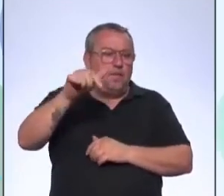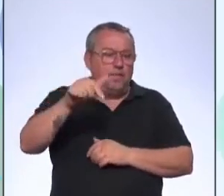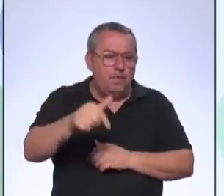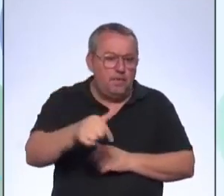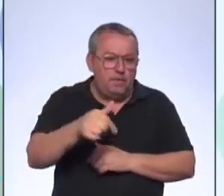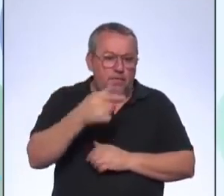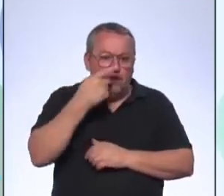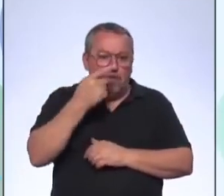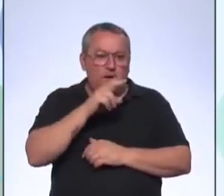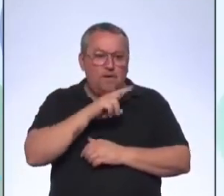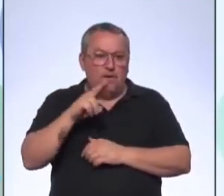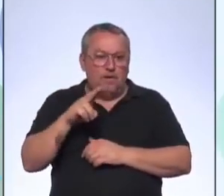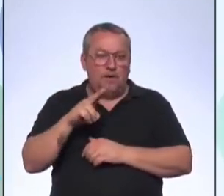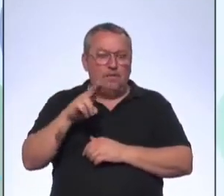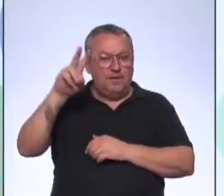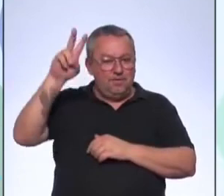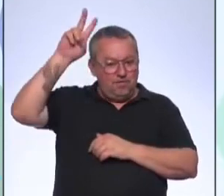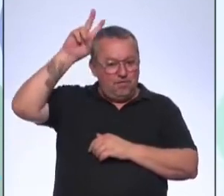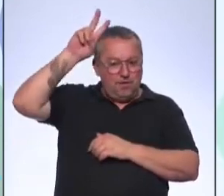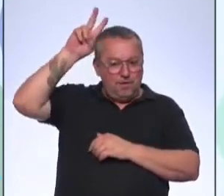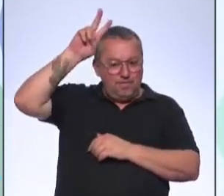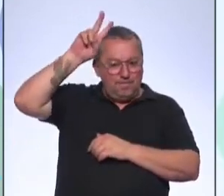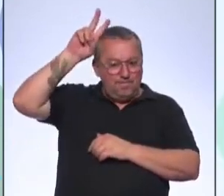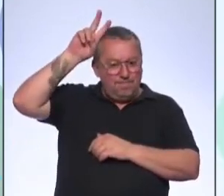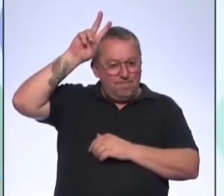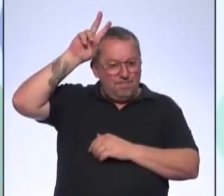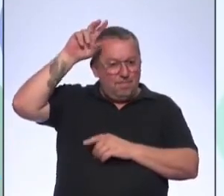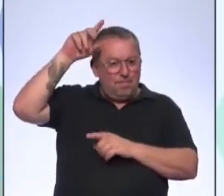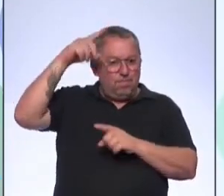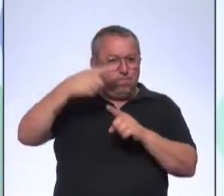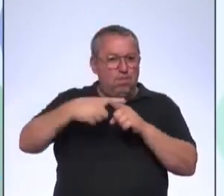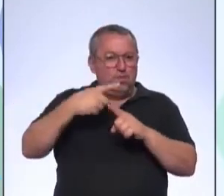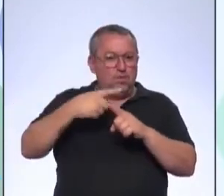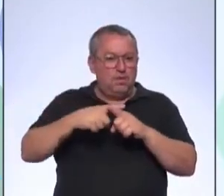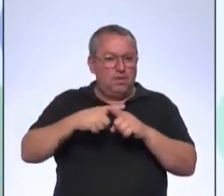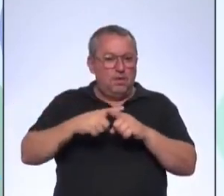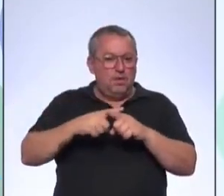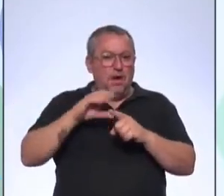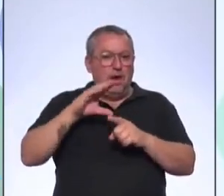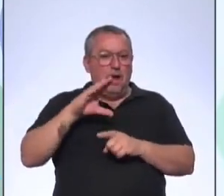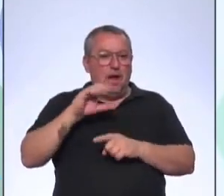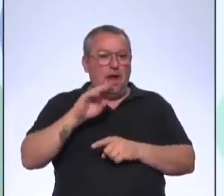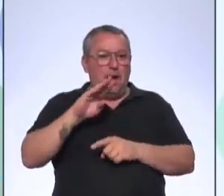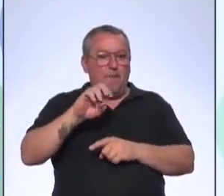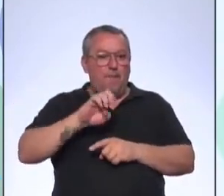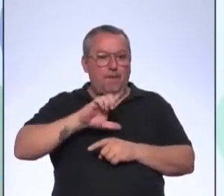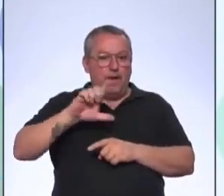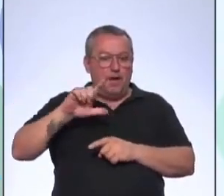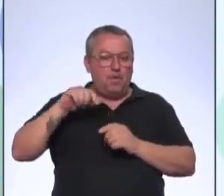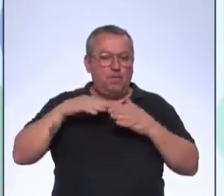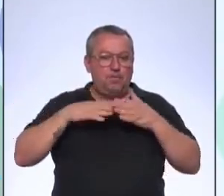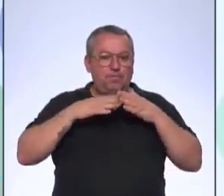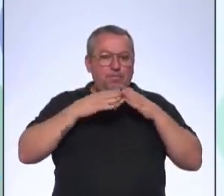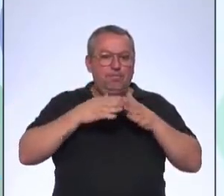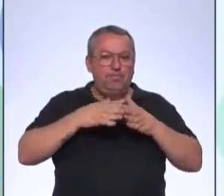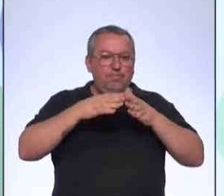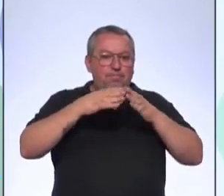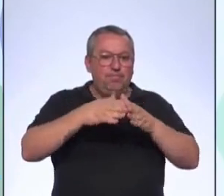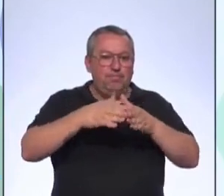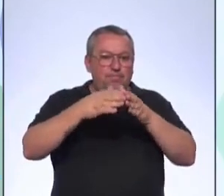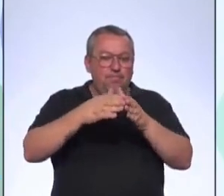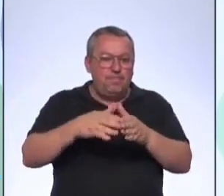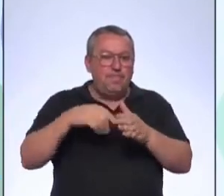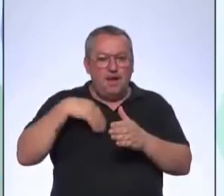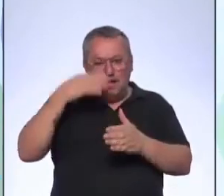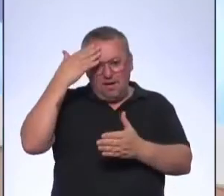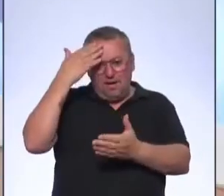são chamados de indígenas, porque Pedro Álvares Cabral e sua frota, eles acreditavam, professora